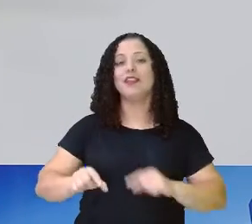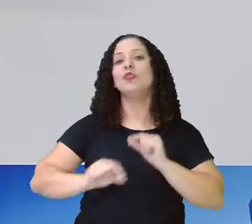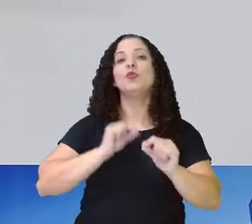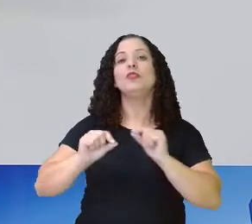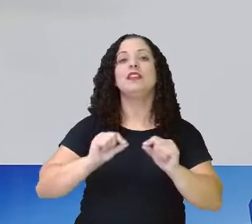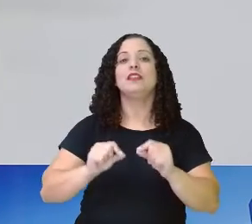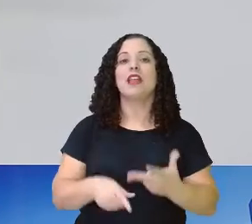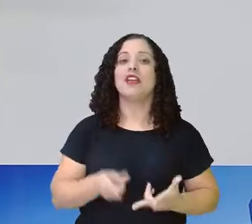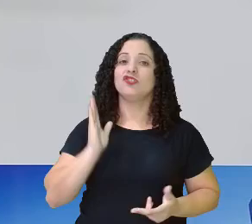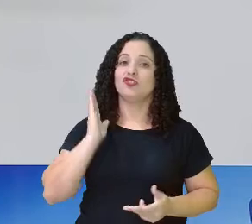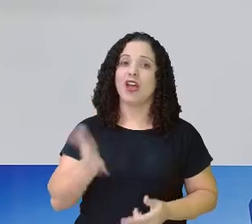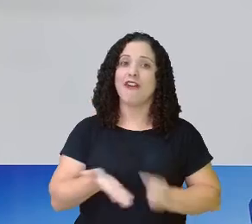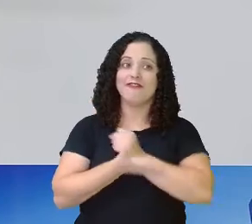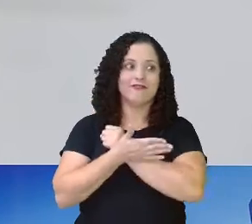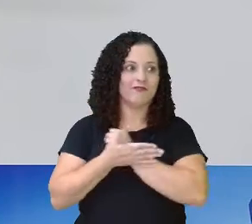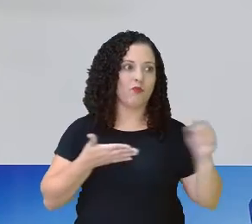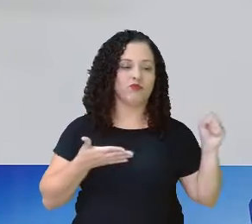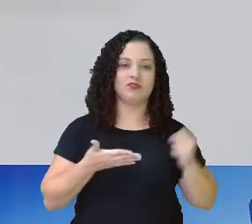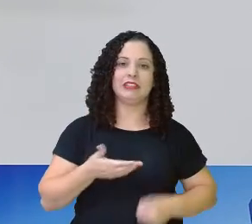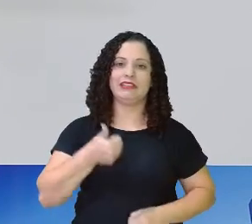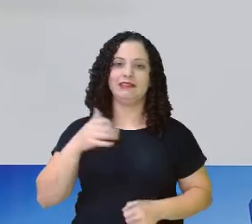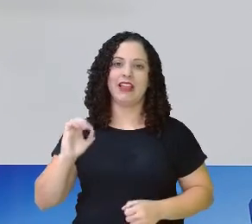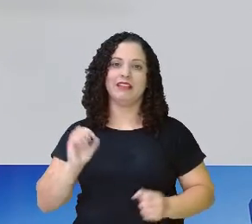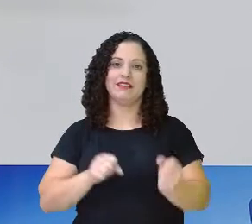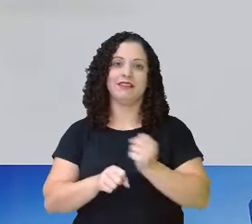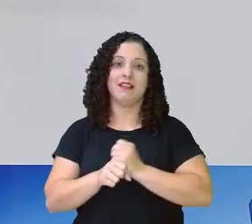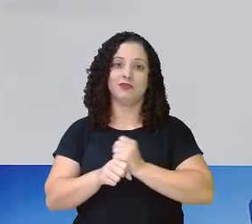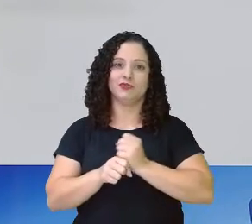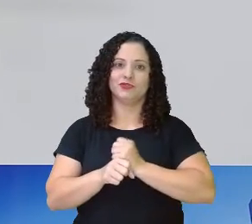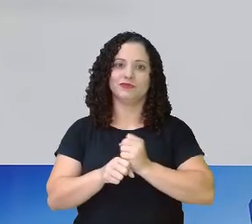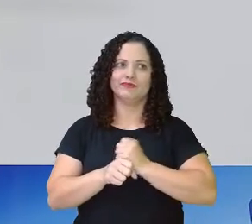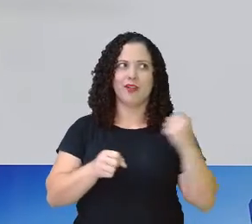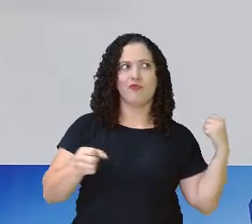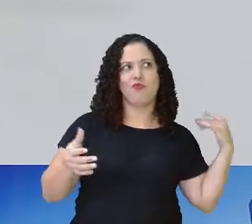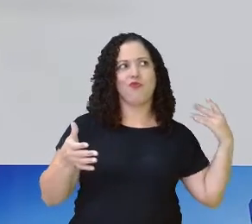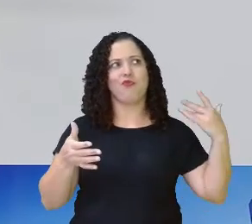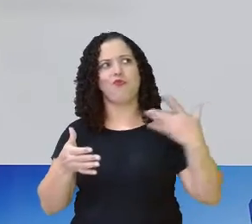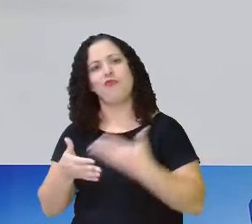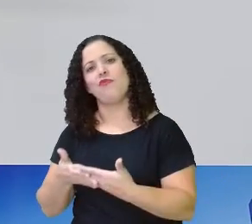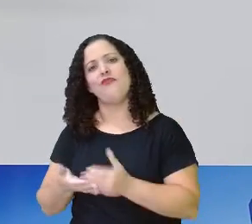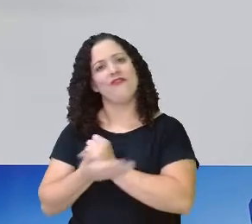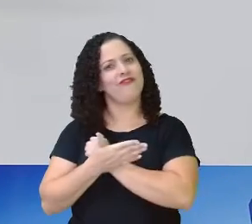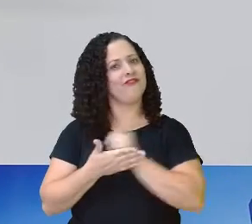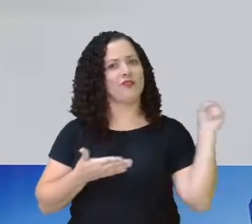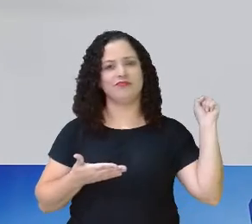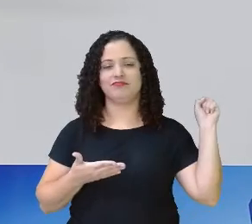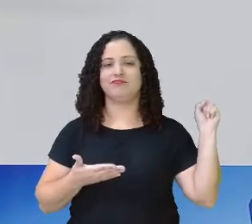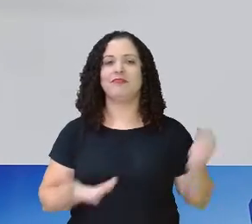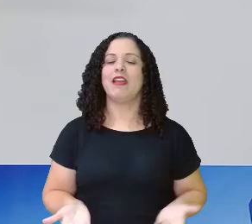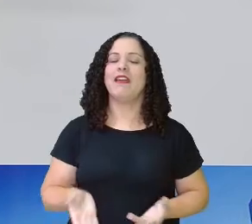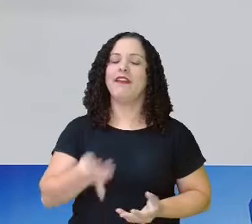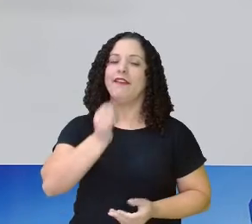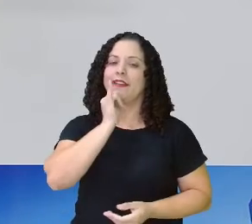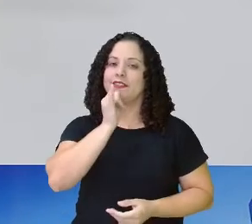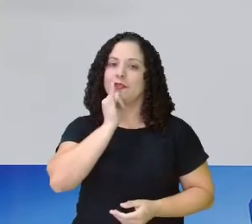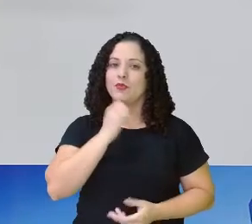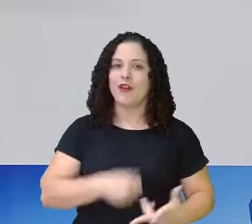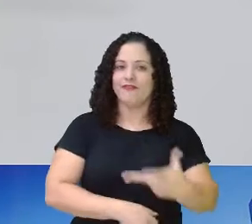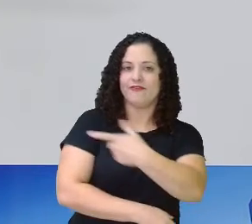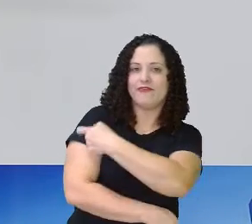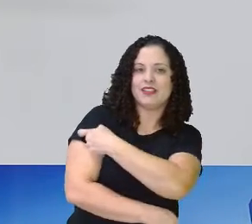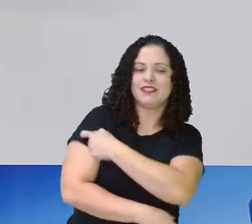10 anos, viu, gente? Então, na vida adulta, essas vacinas já se venceram, como, por exemplo, a vacina contra a hepatite,